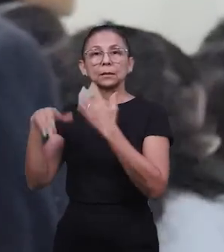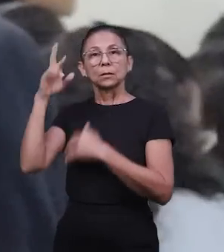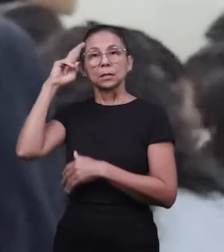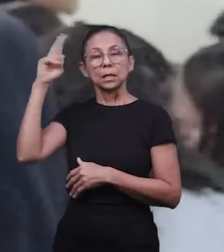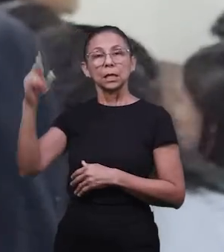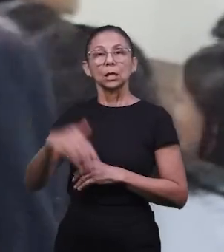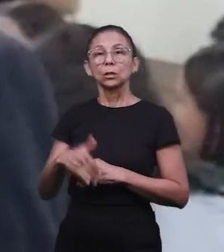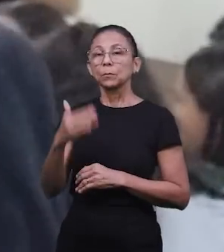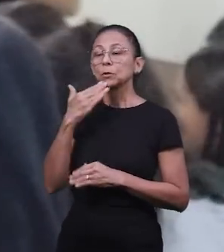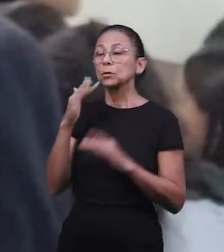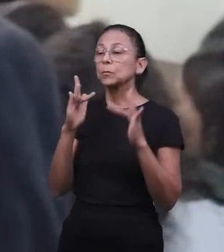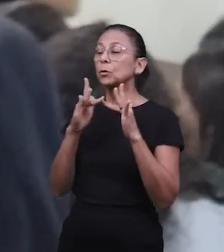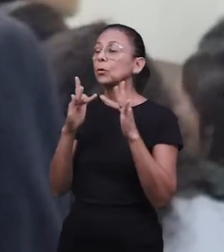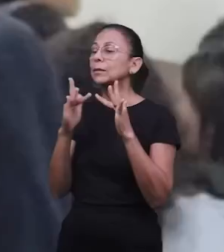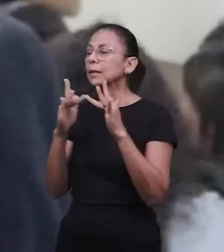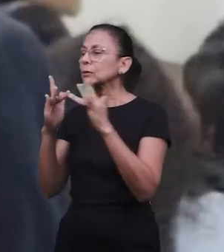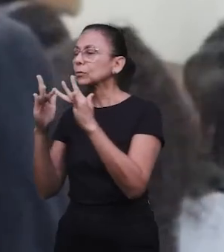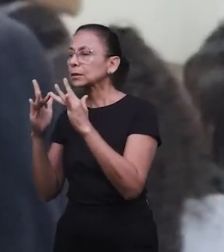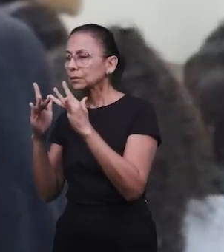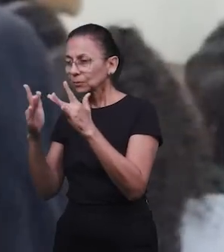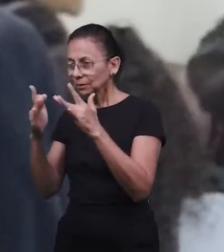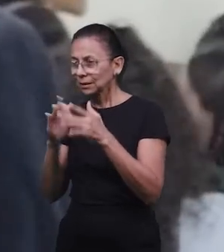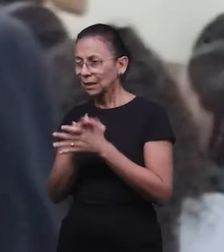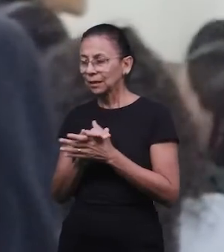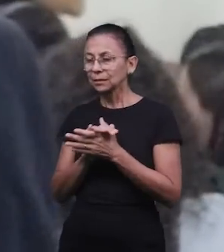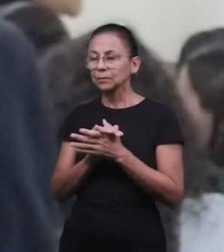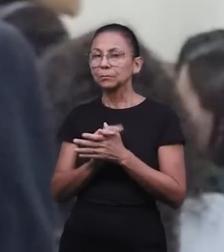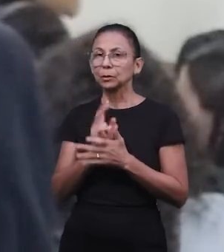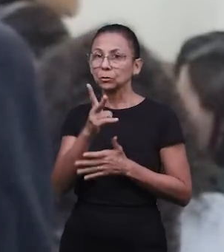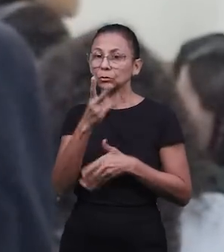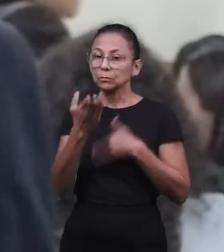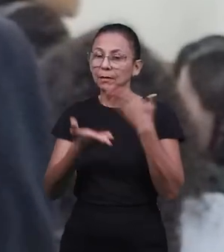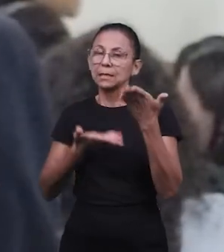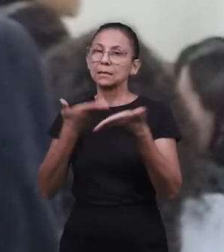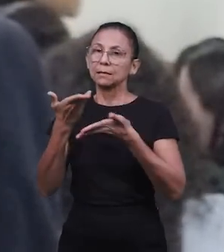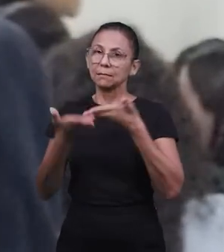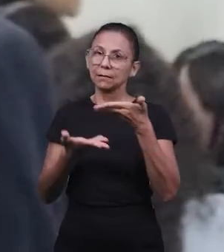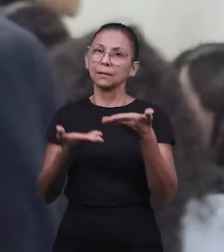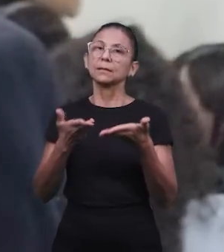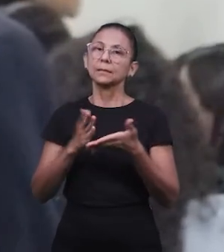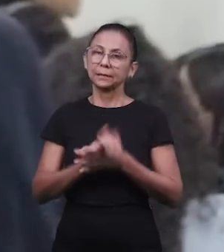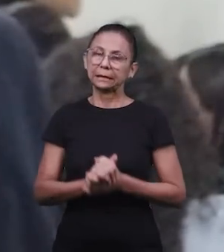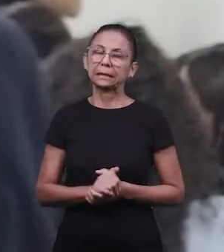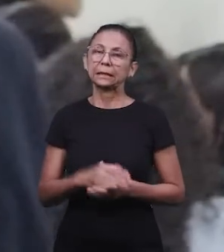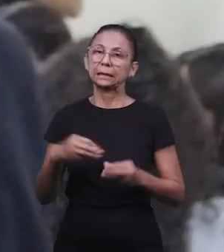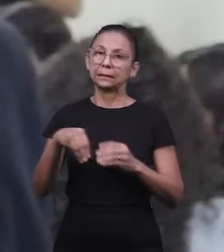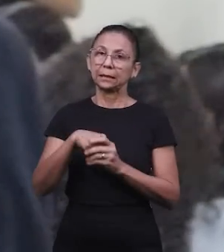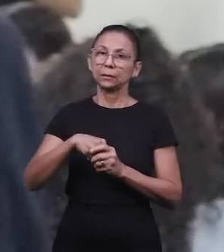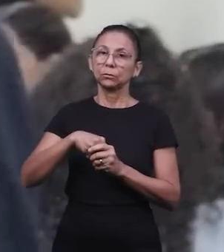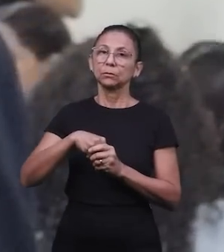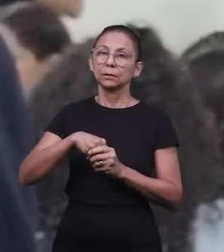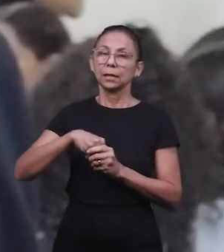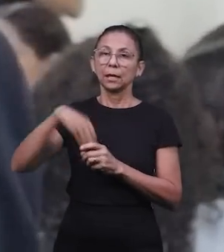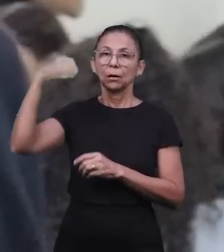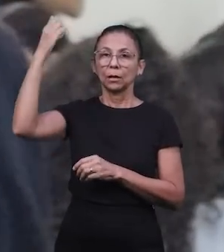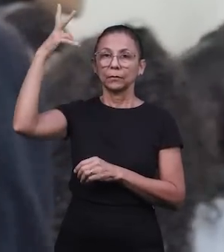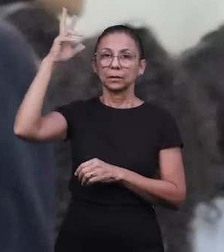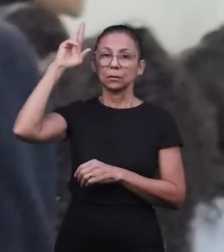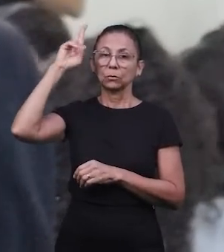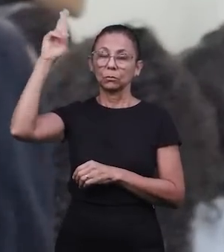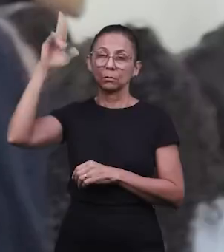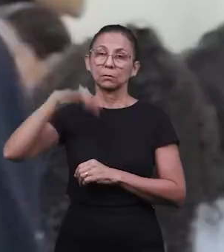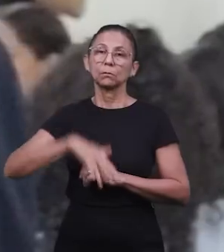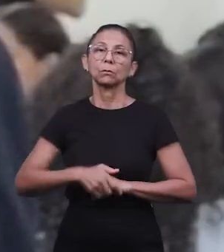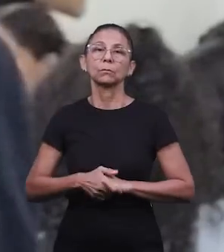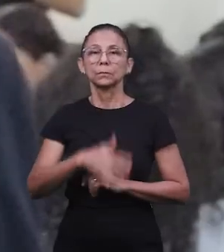nós pegamos contato de cada um dos visitantes, vamos continuar a assistir, dentro da orientação que o Senhor tem determinado, para